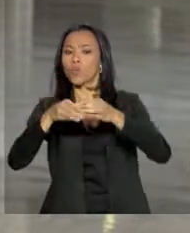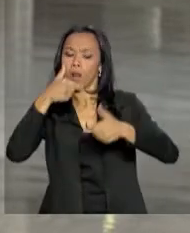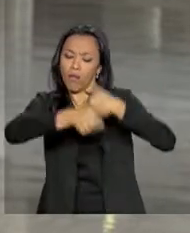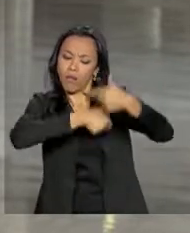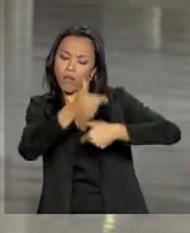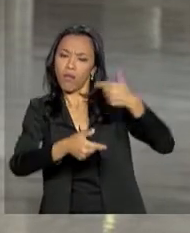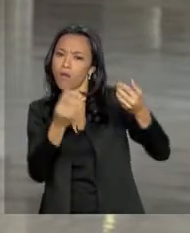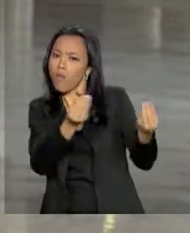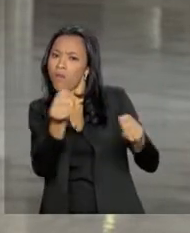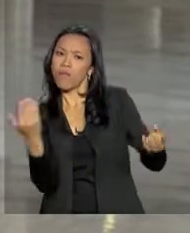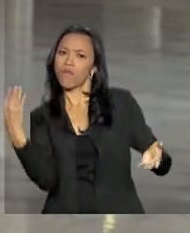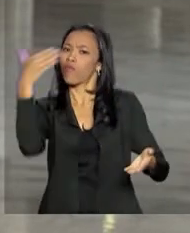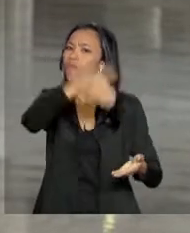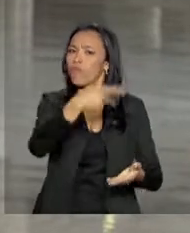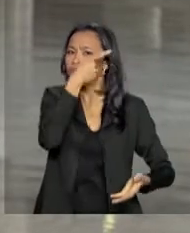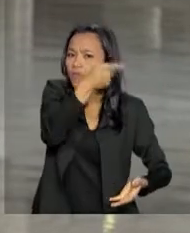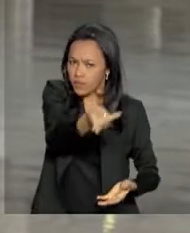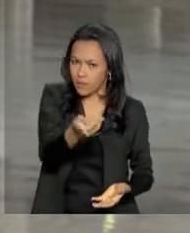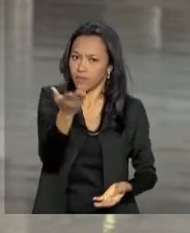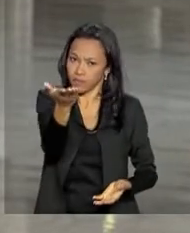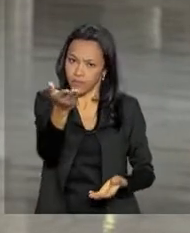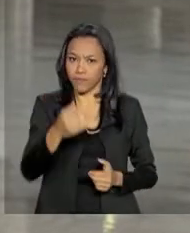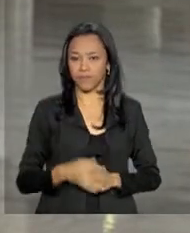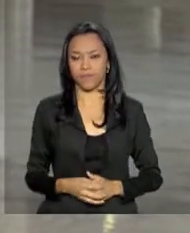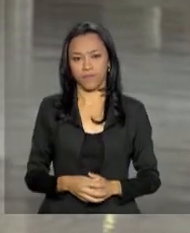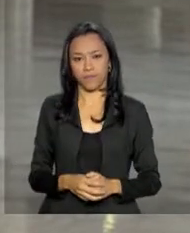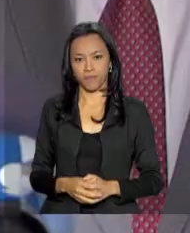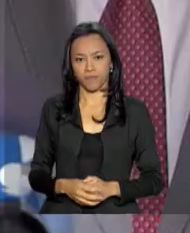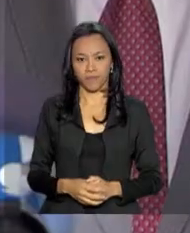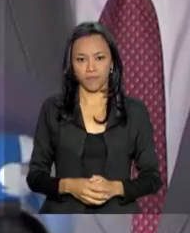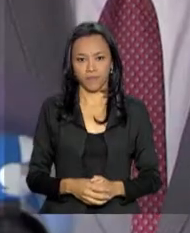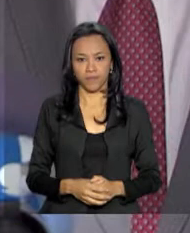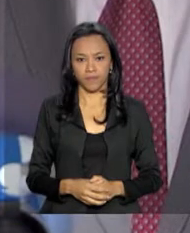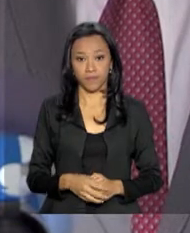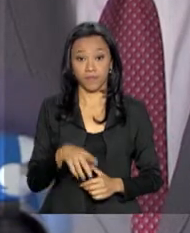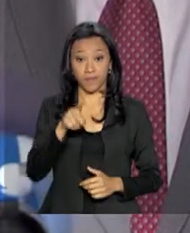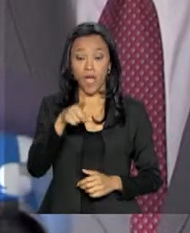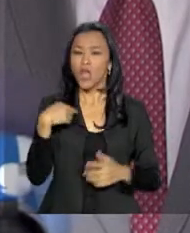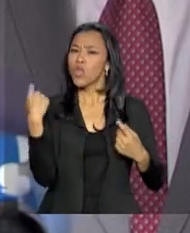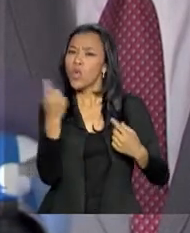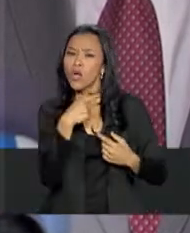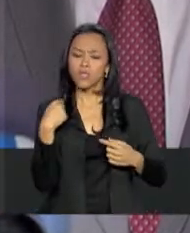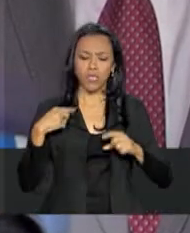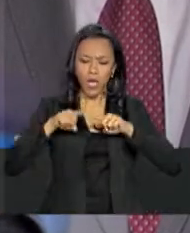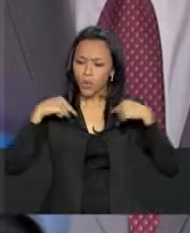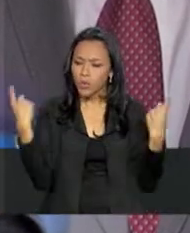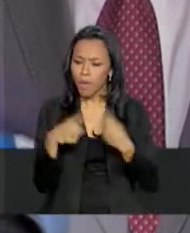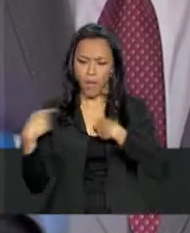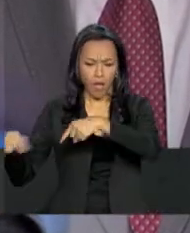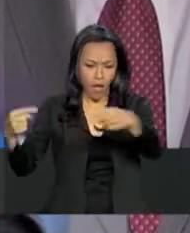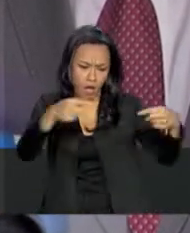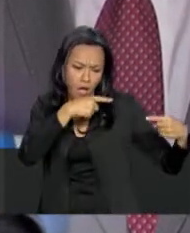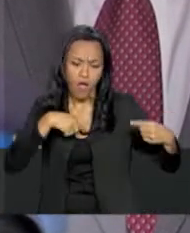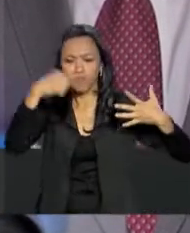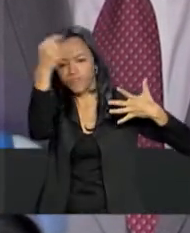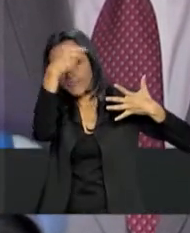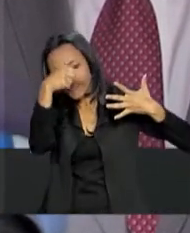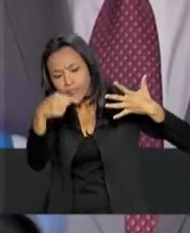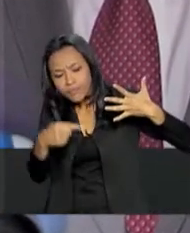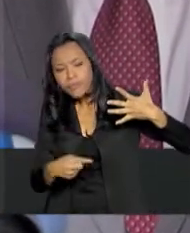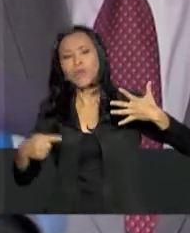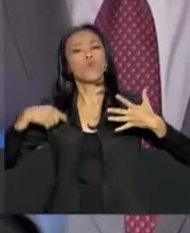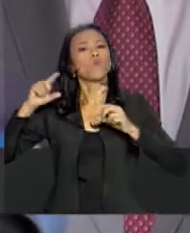visitou o estado de roraima no início da semana discutimos os principais pontos apresentamos as ações